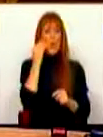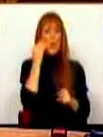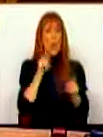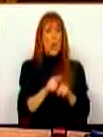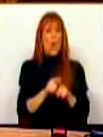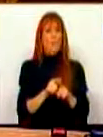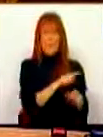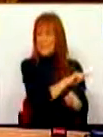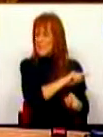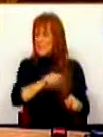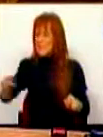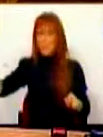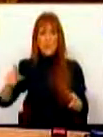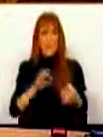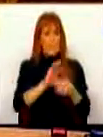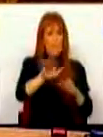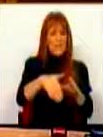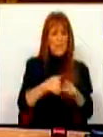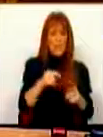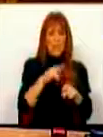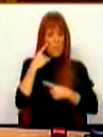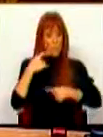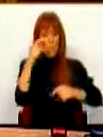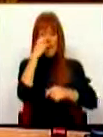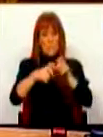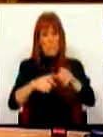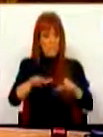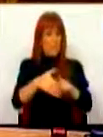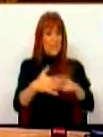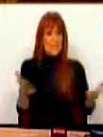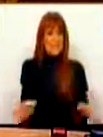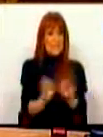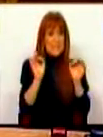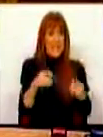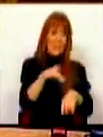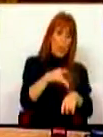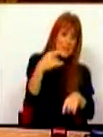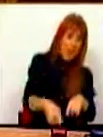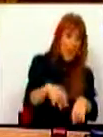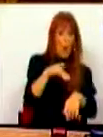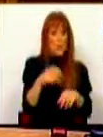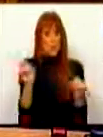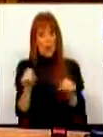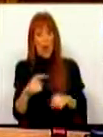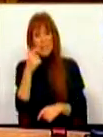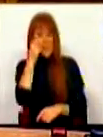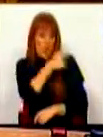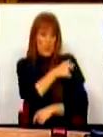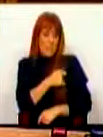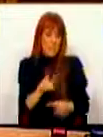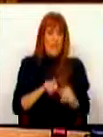mecanismos transversais e efetivos de participação pública das pessoas, com ou sem doença e dos seus representantes,